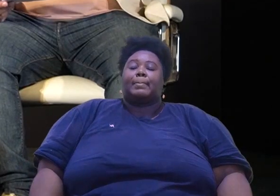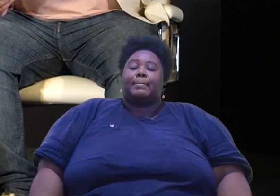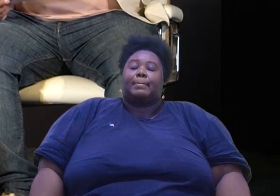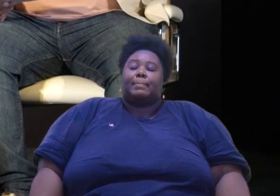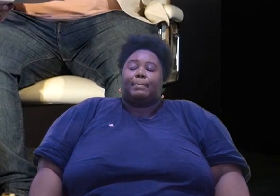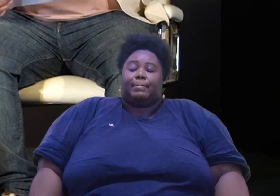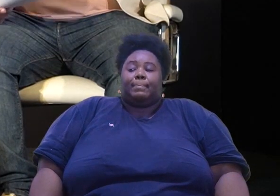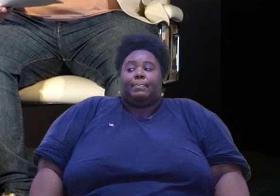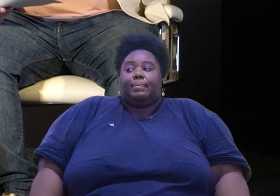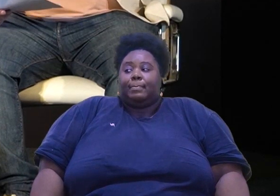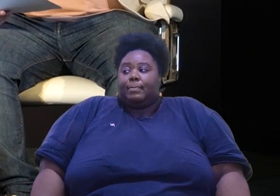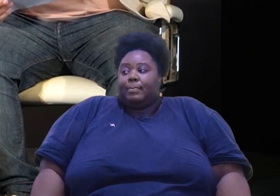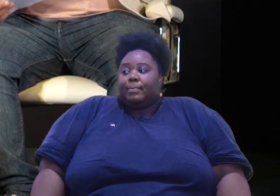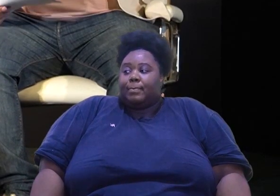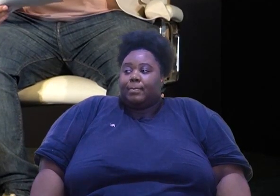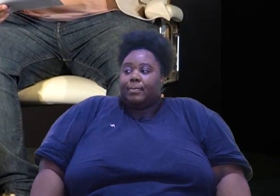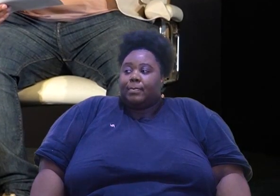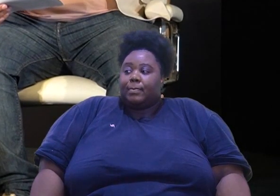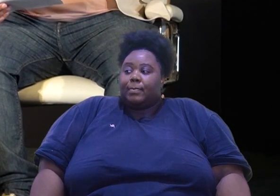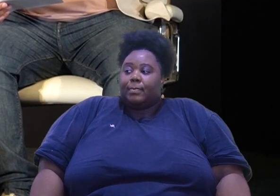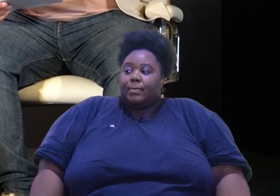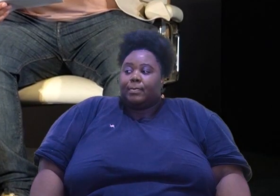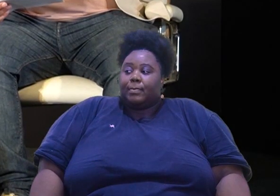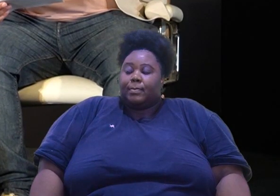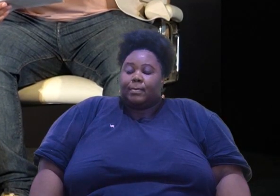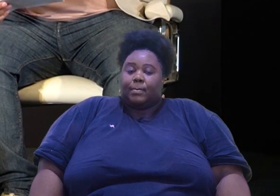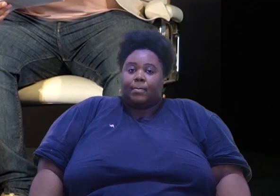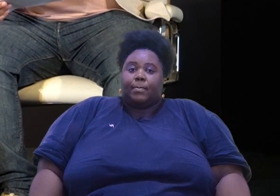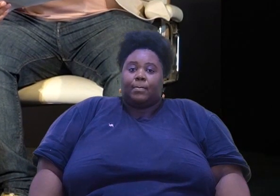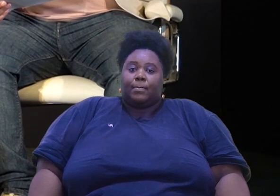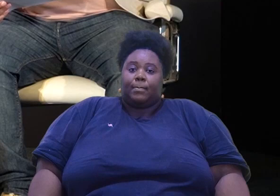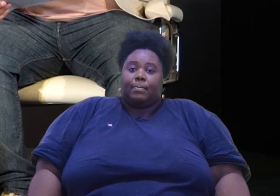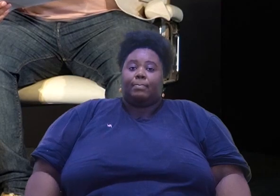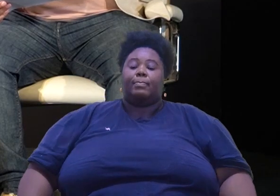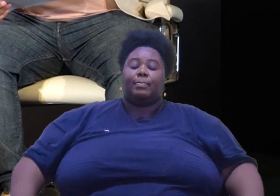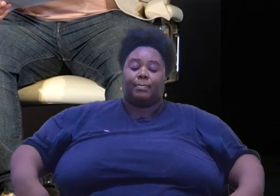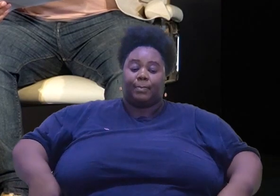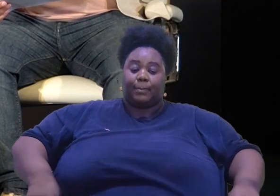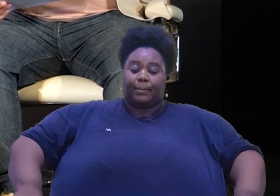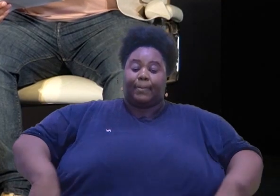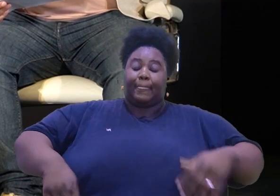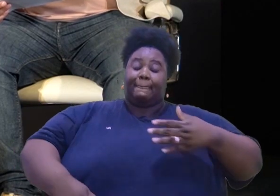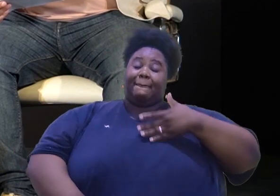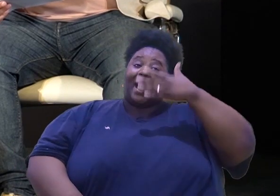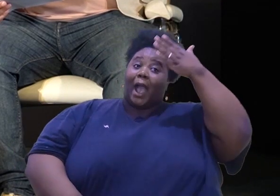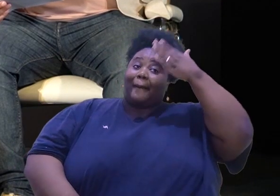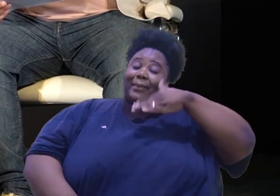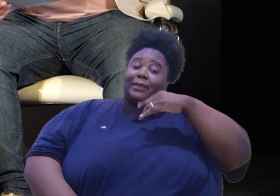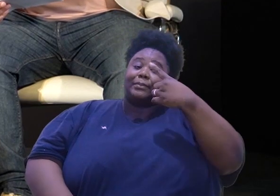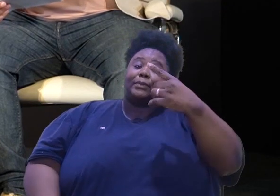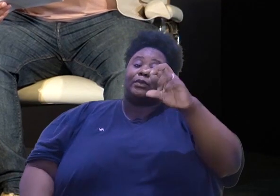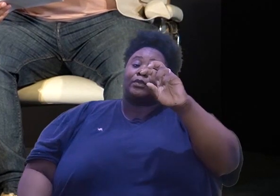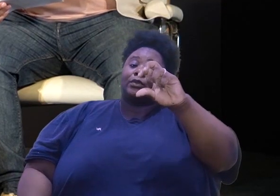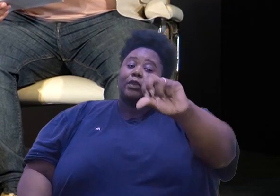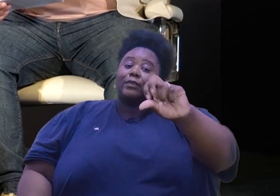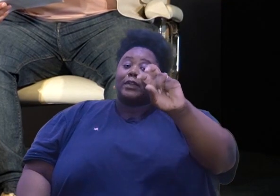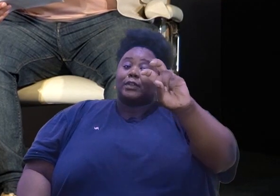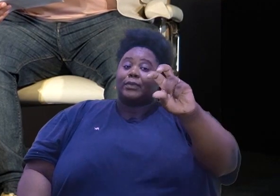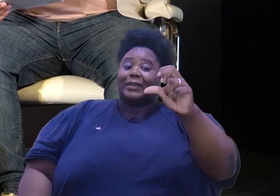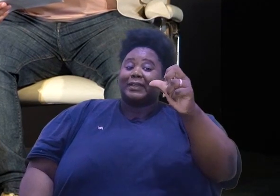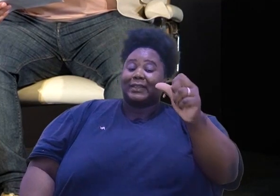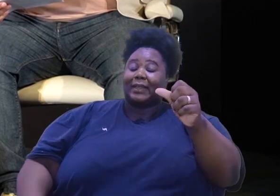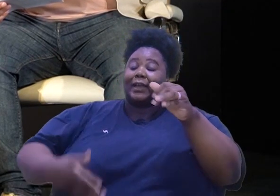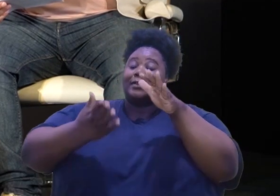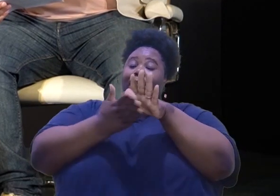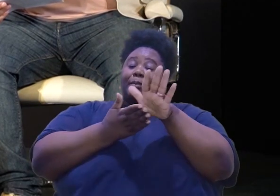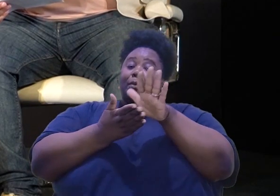Aí, Conceição, a presença, em 1956, é publicado O Quarto de Despejo,